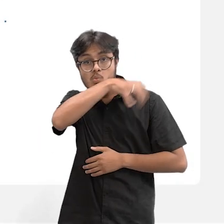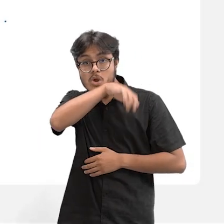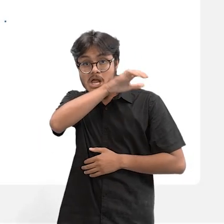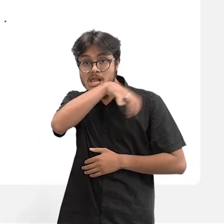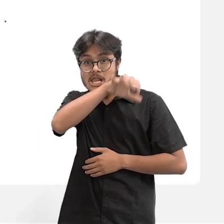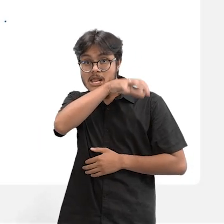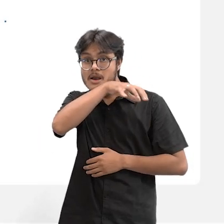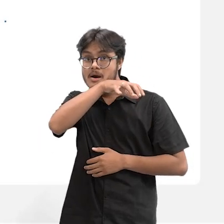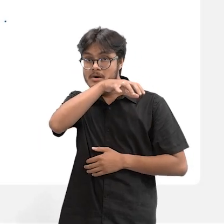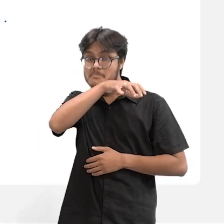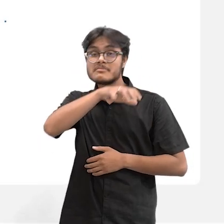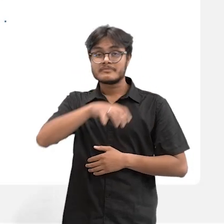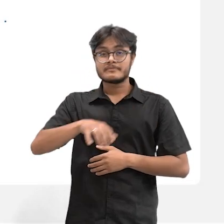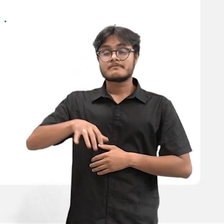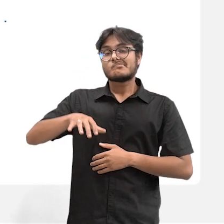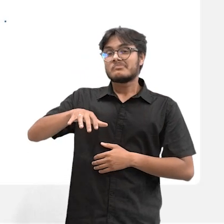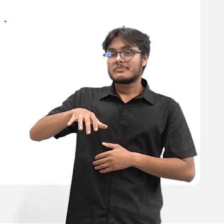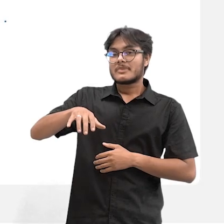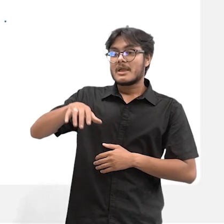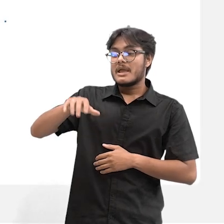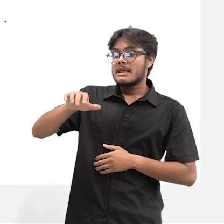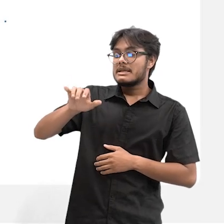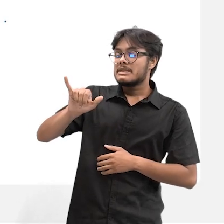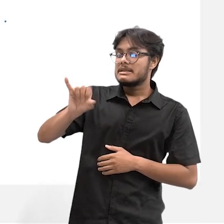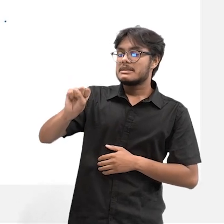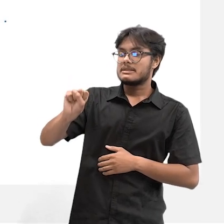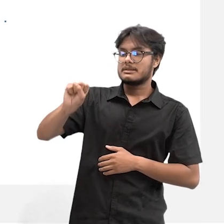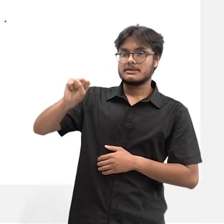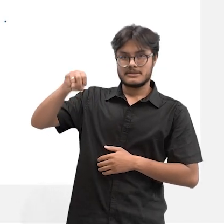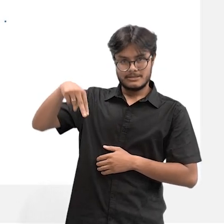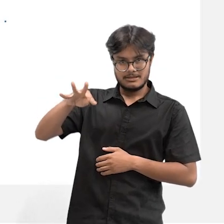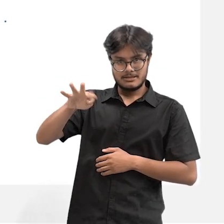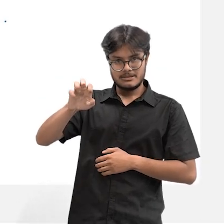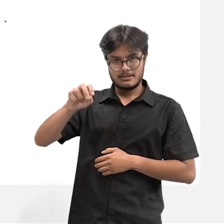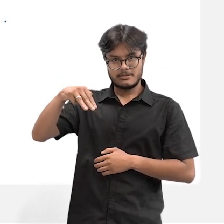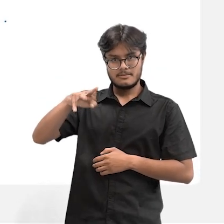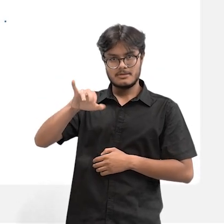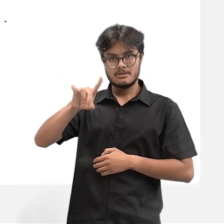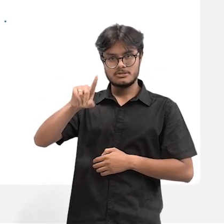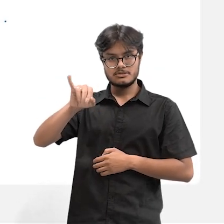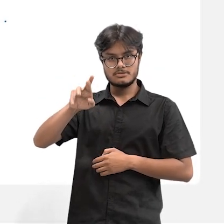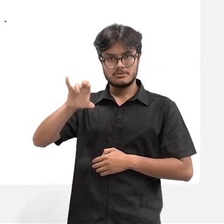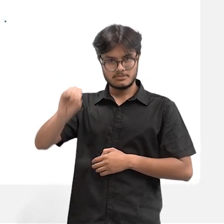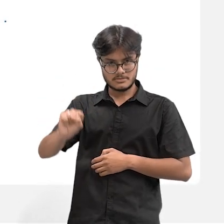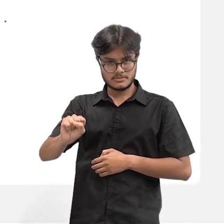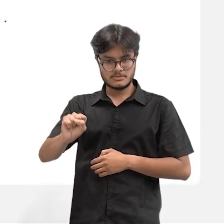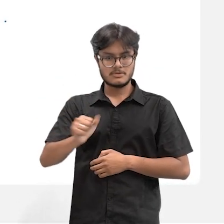Lembrando que o agente do boi é a tênia